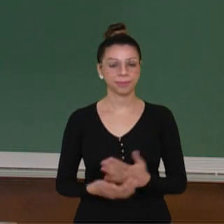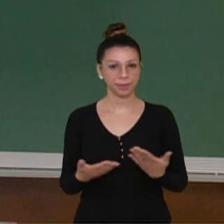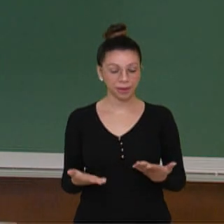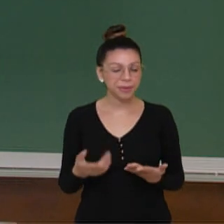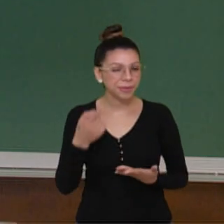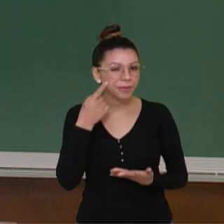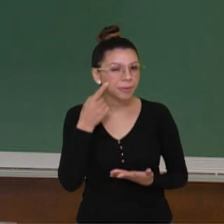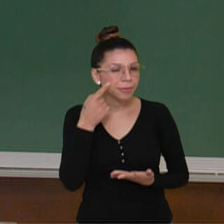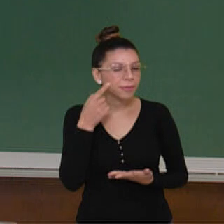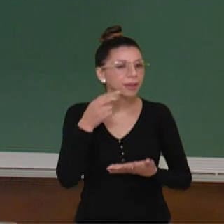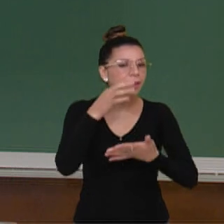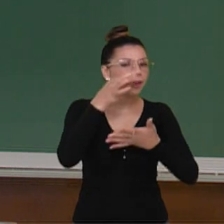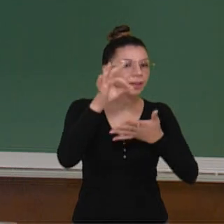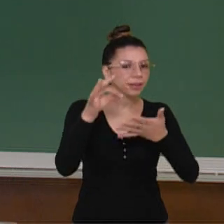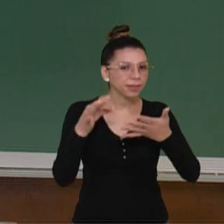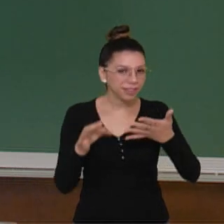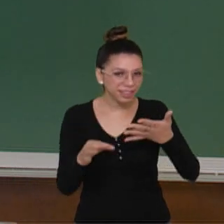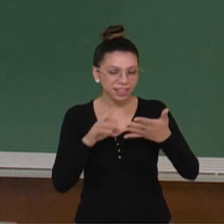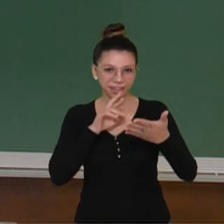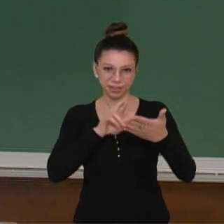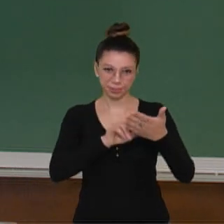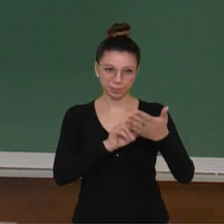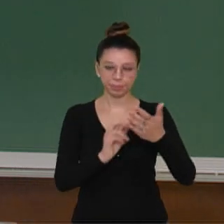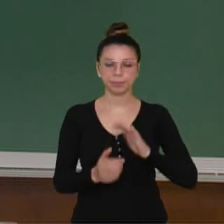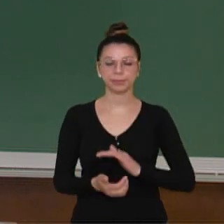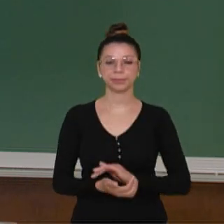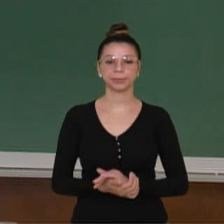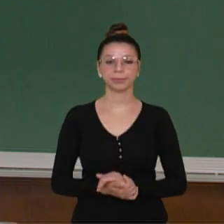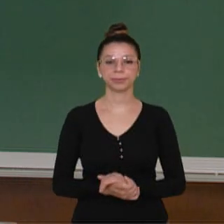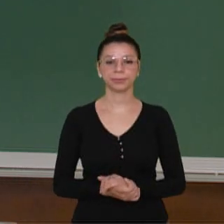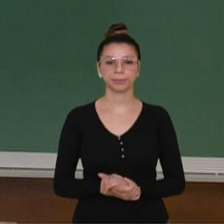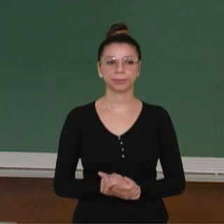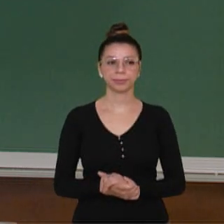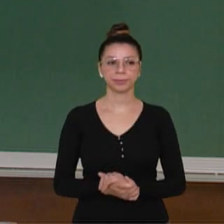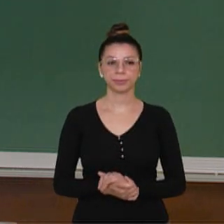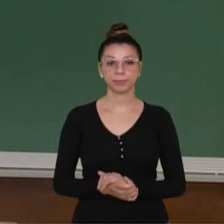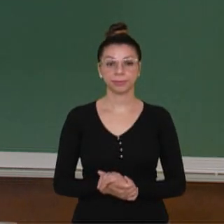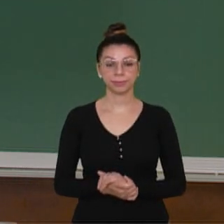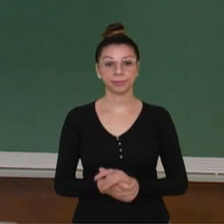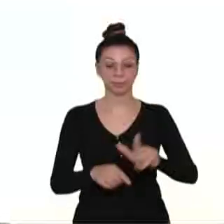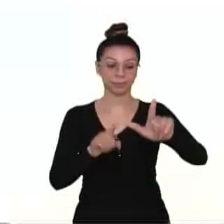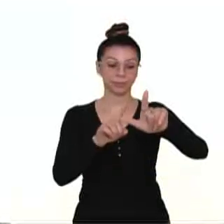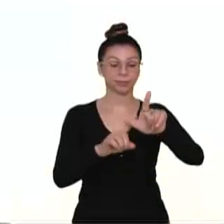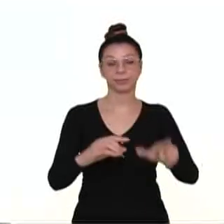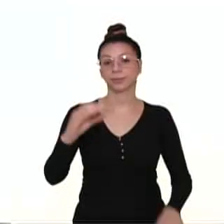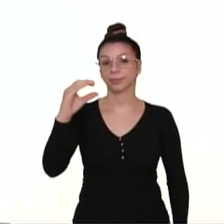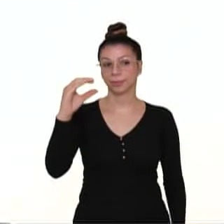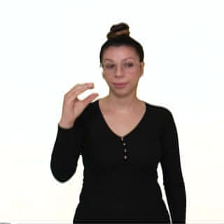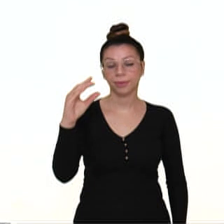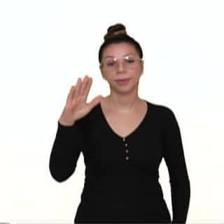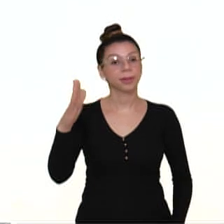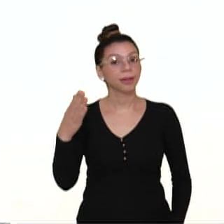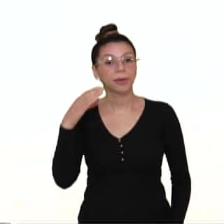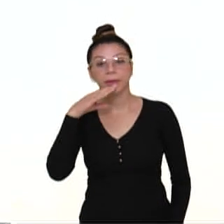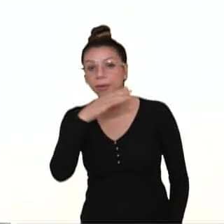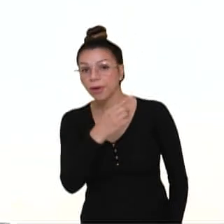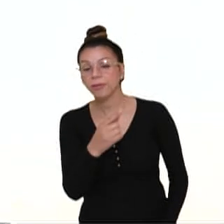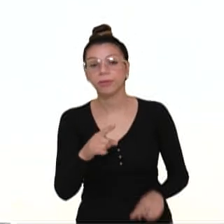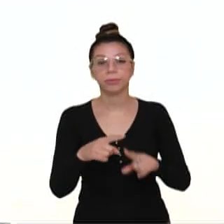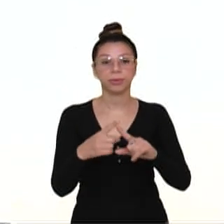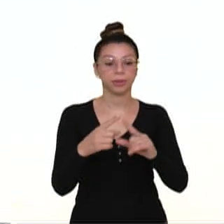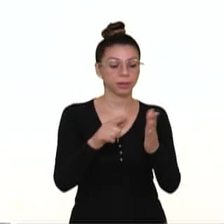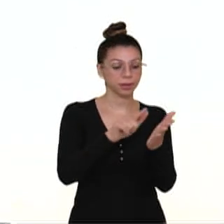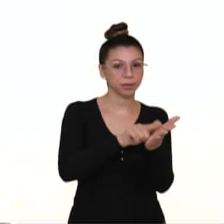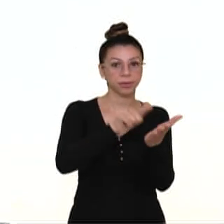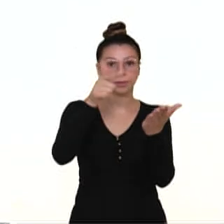Vamos conferir a sua resposta? É a letra C, claro, em jornais,